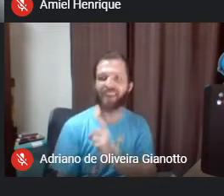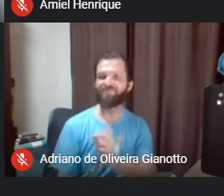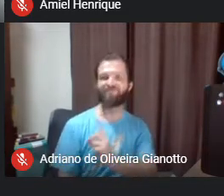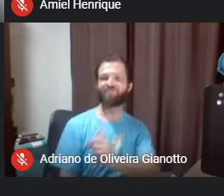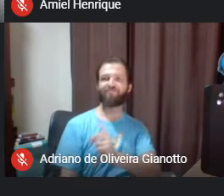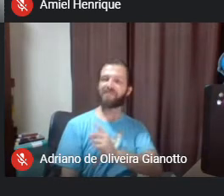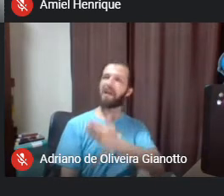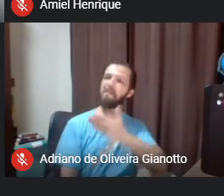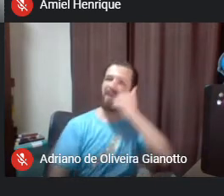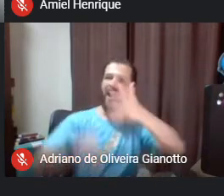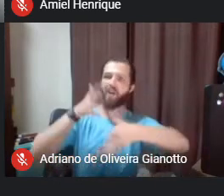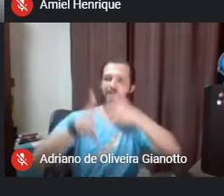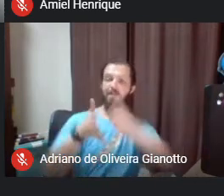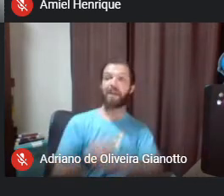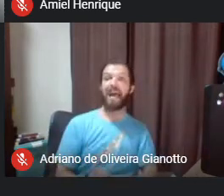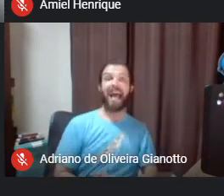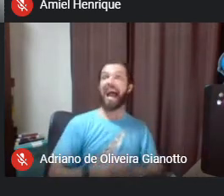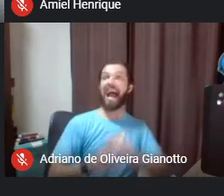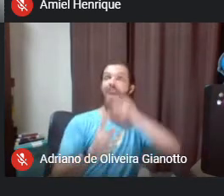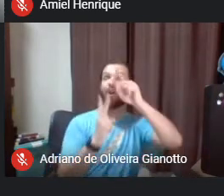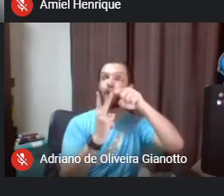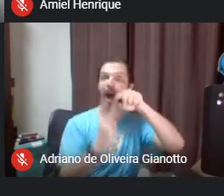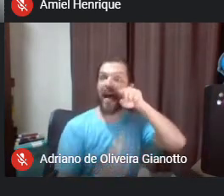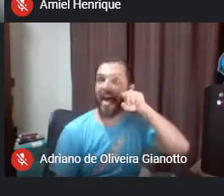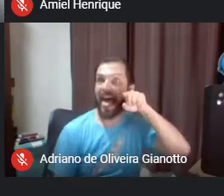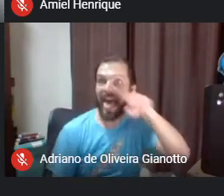ele relembrou os estudos